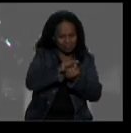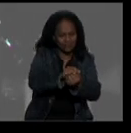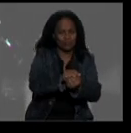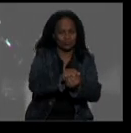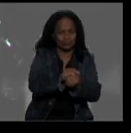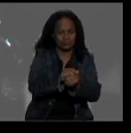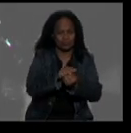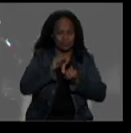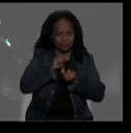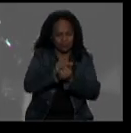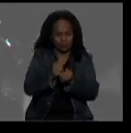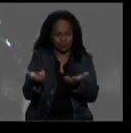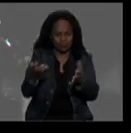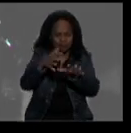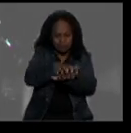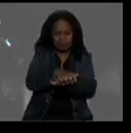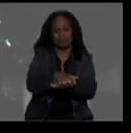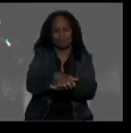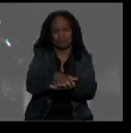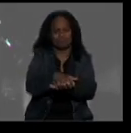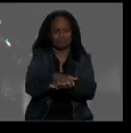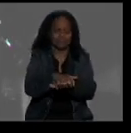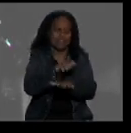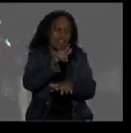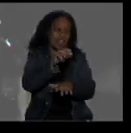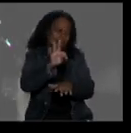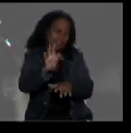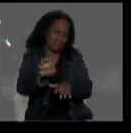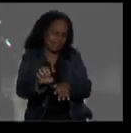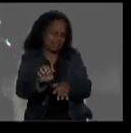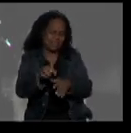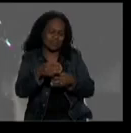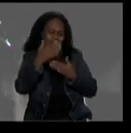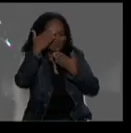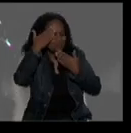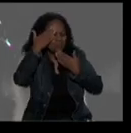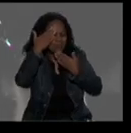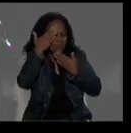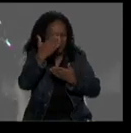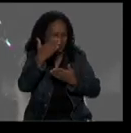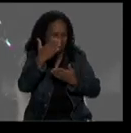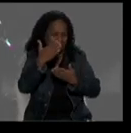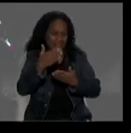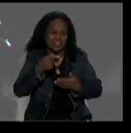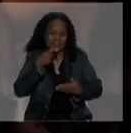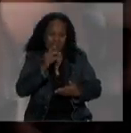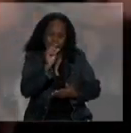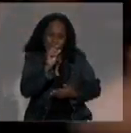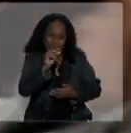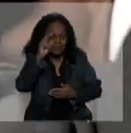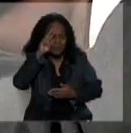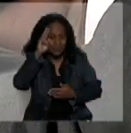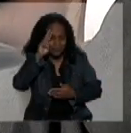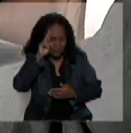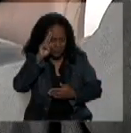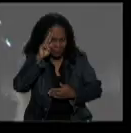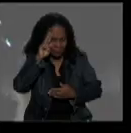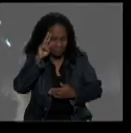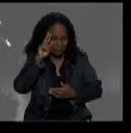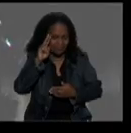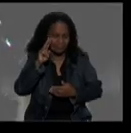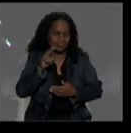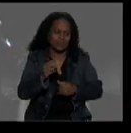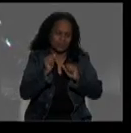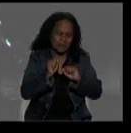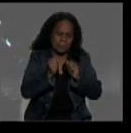se sentir parte, né? Incluído. Lelete, muitíssimo obrigado por poder dividir sua história com a gente. Muito obrigado pela